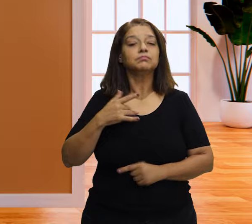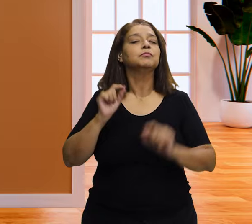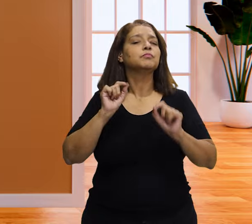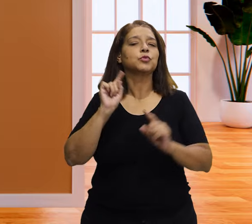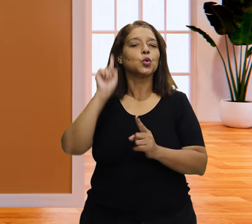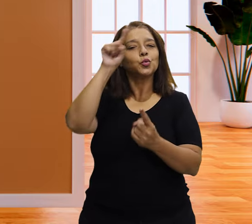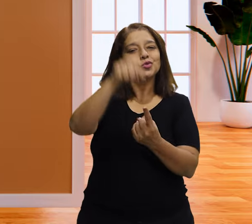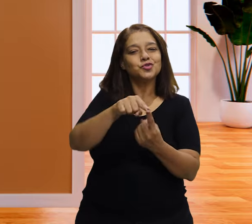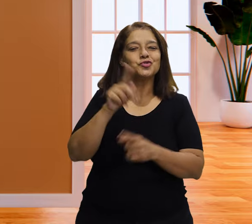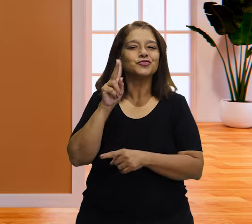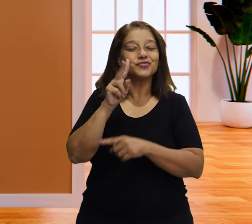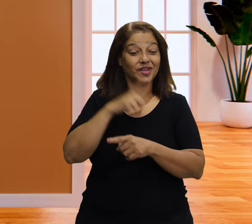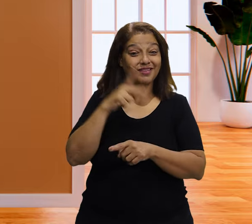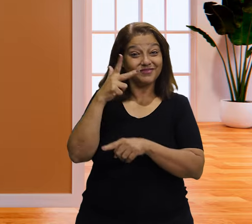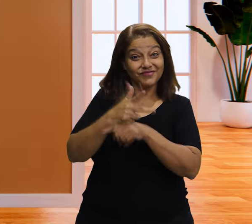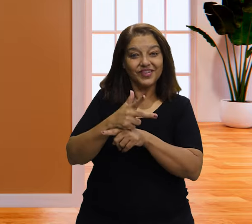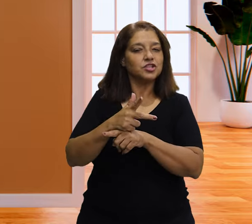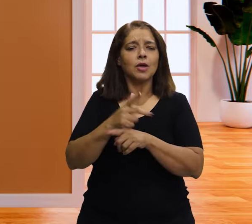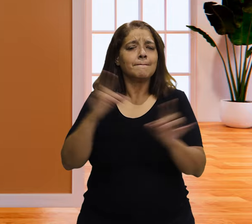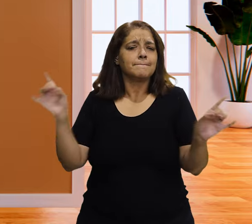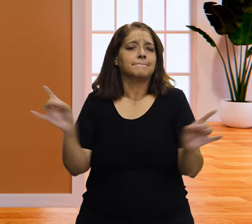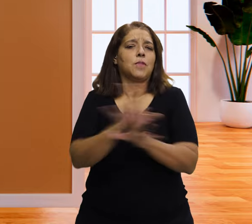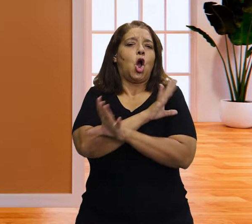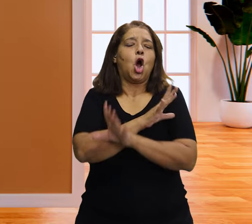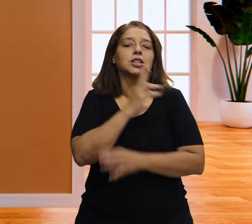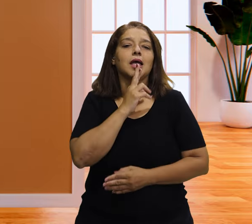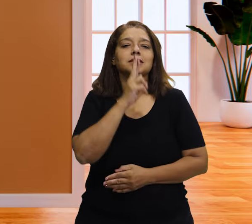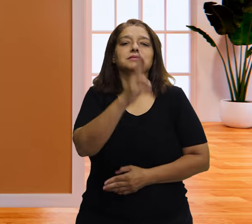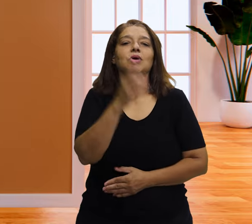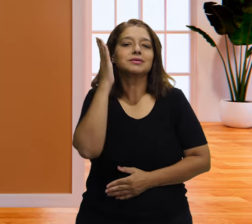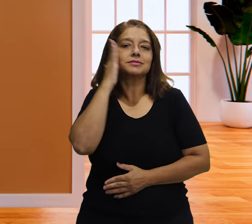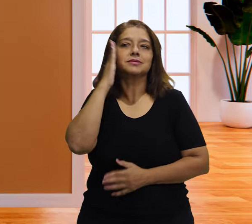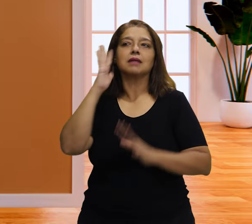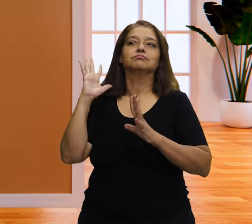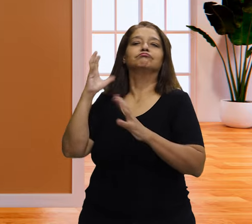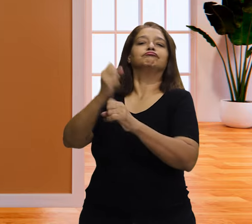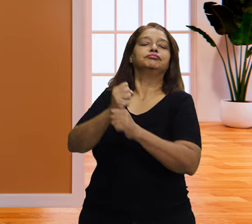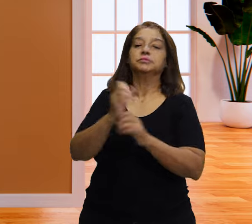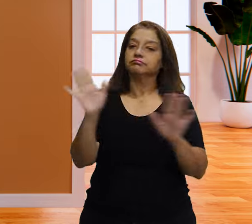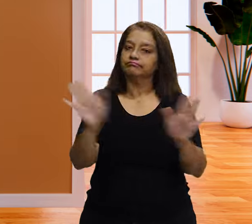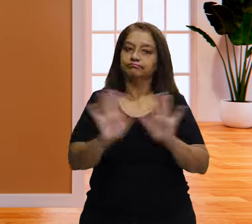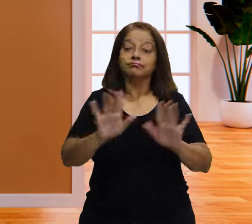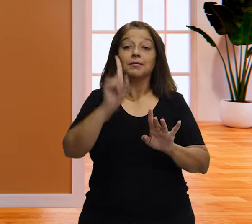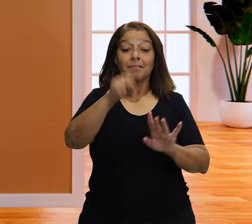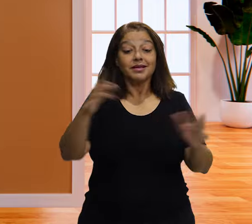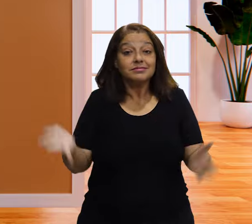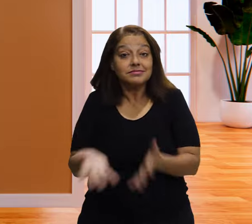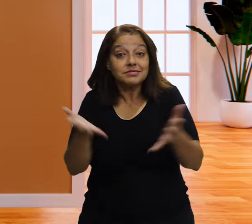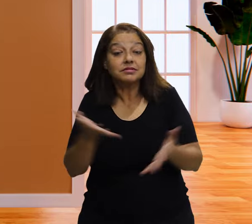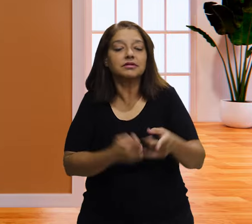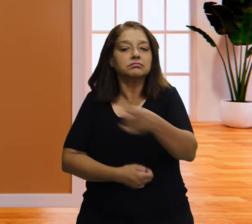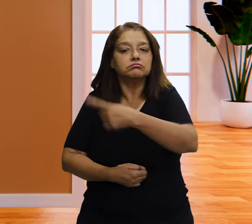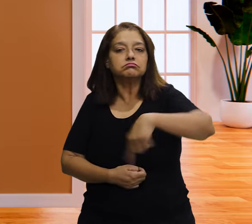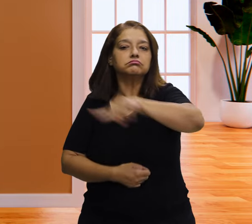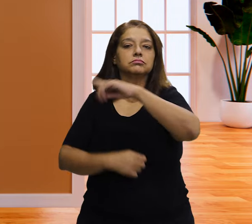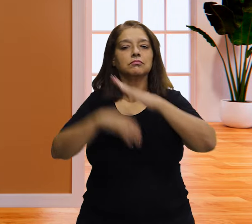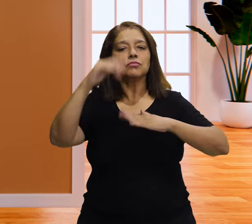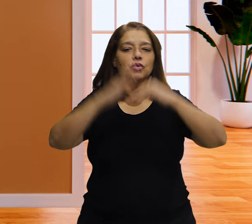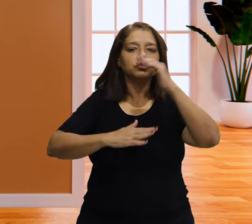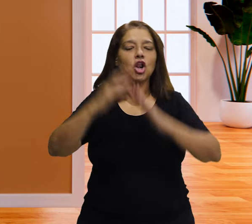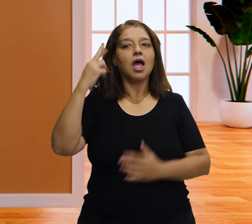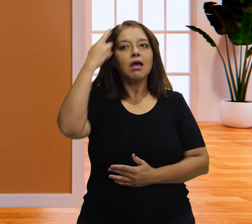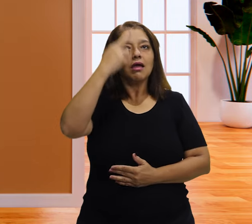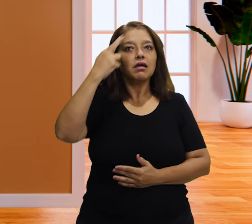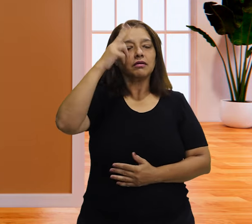deste vídeo não é dar respostas prontas, mas incentivar que cada profissional faça reflexões a partir